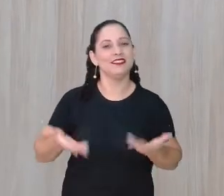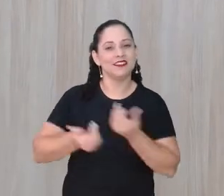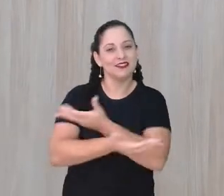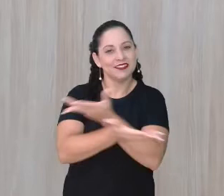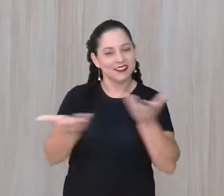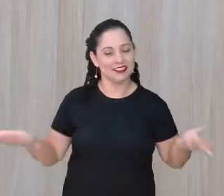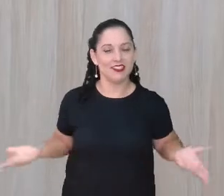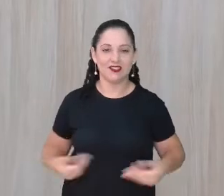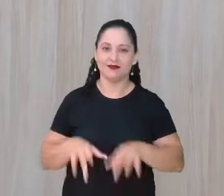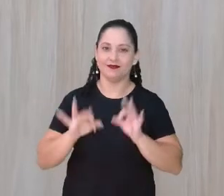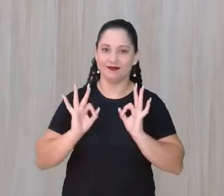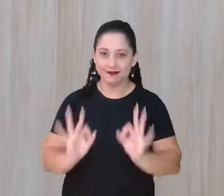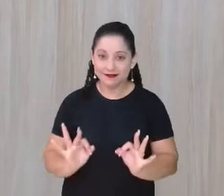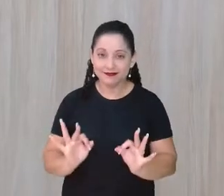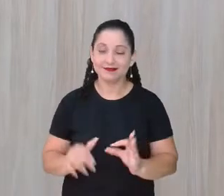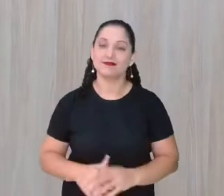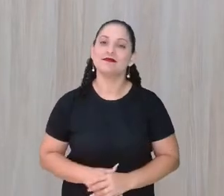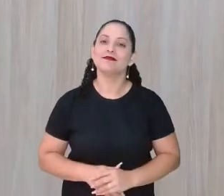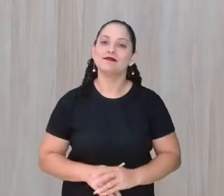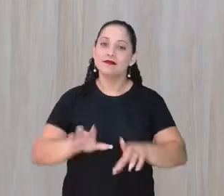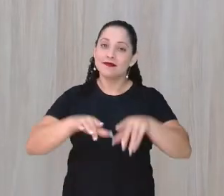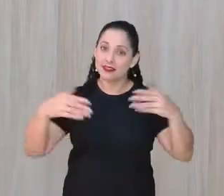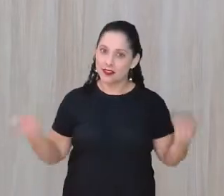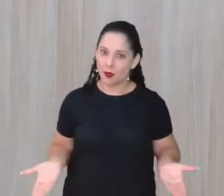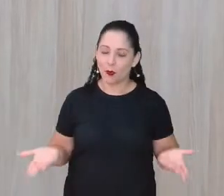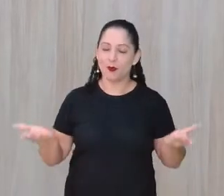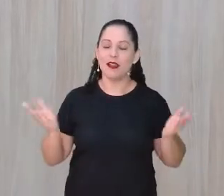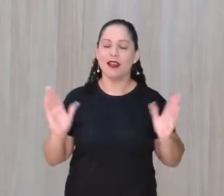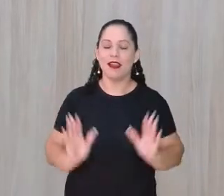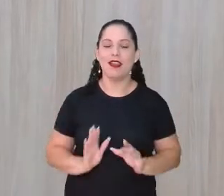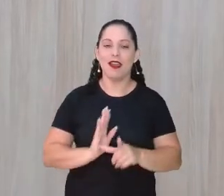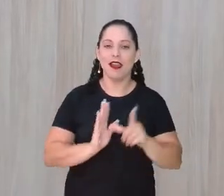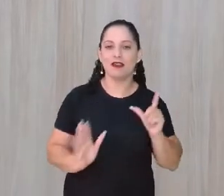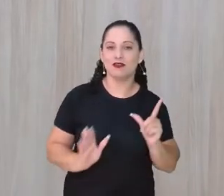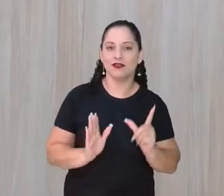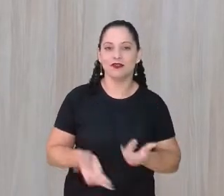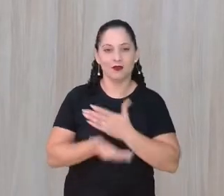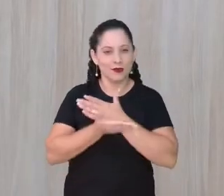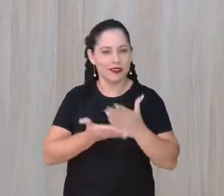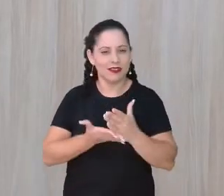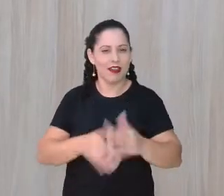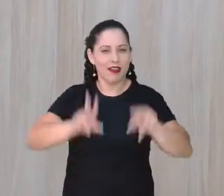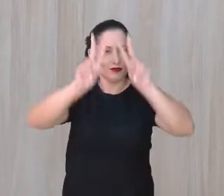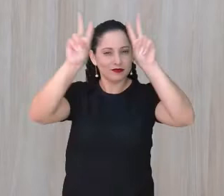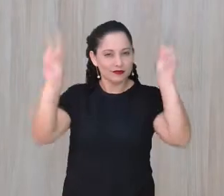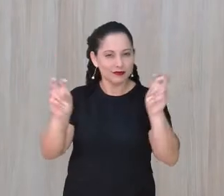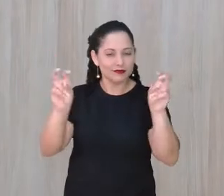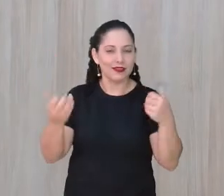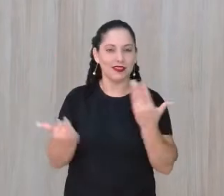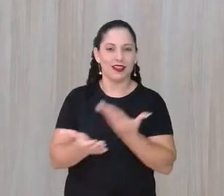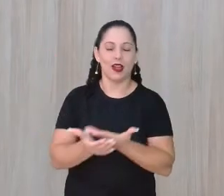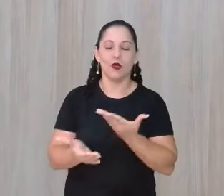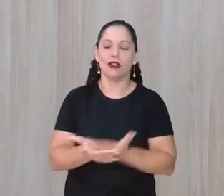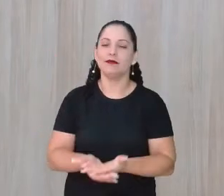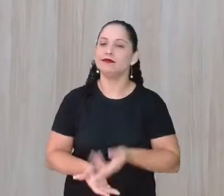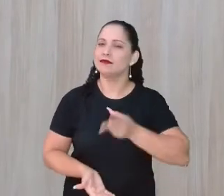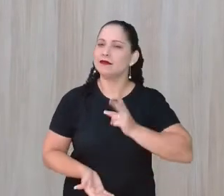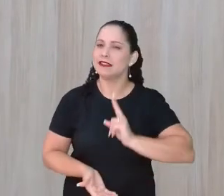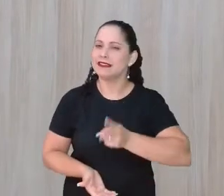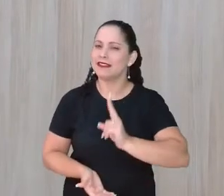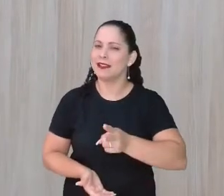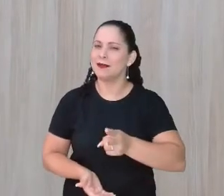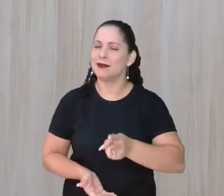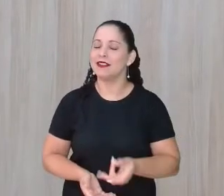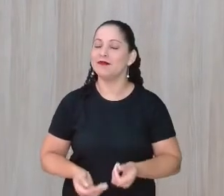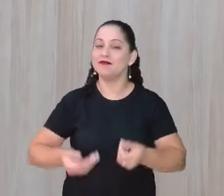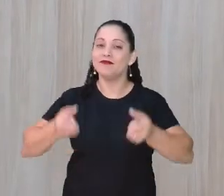vocês, certo? Bom, antes de começar, de falar aqui sobre o tema da nossa aula, eu sempre costumo dizer que eu